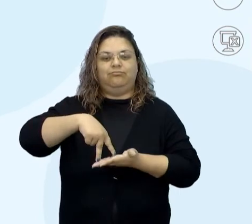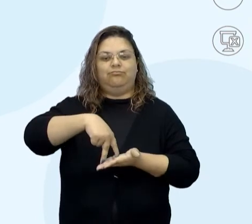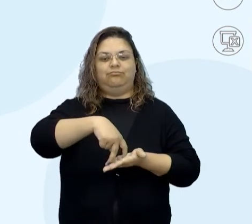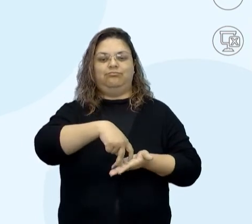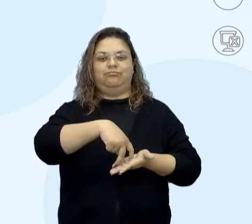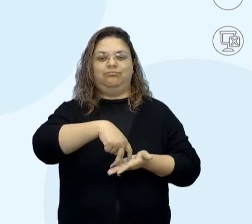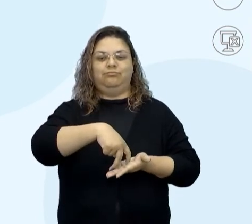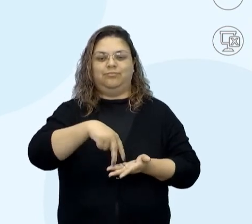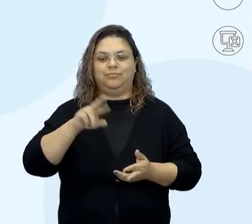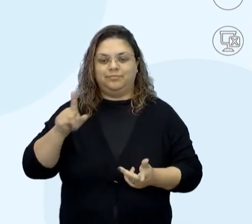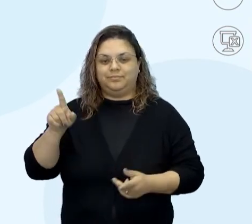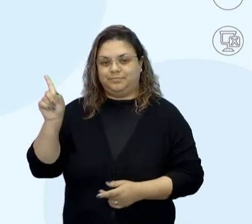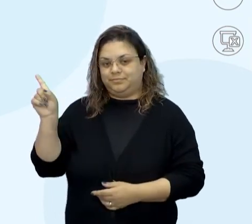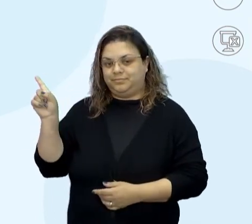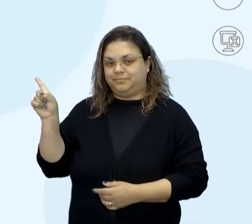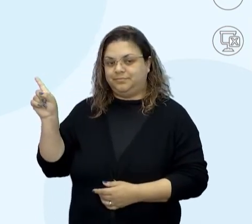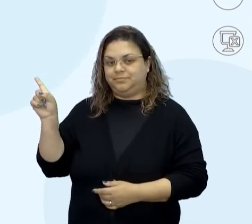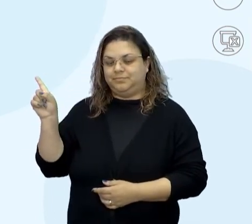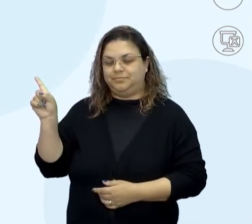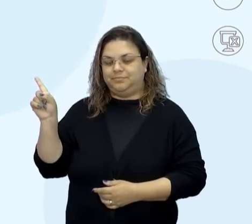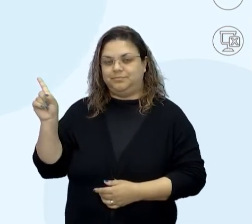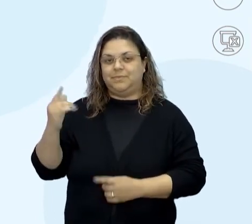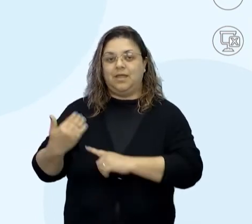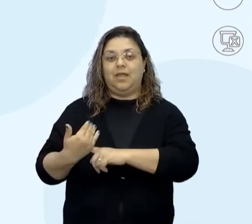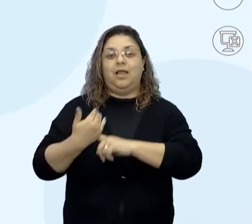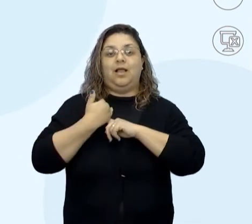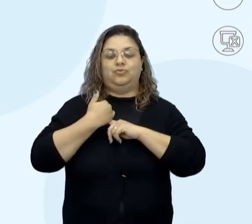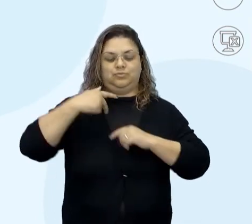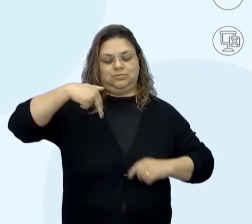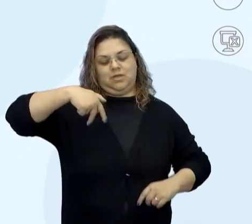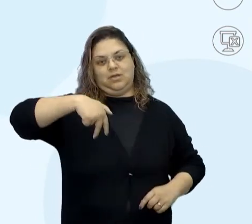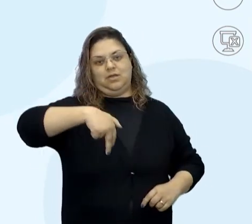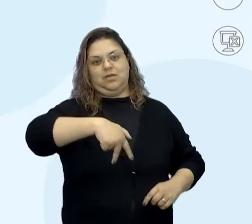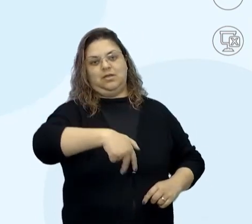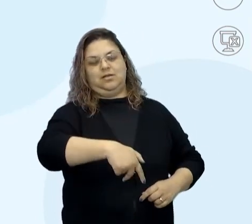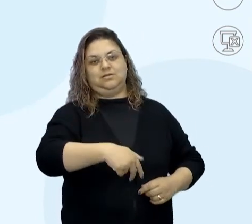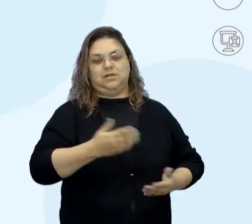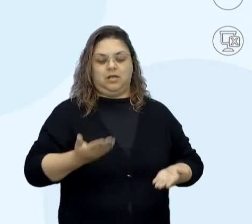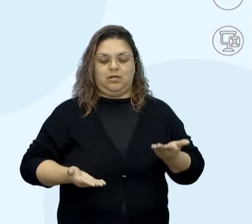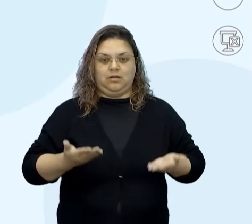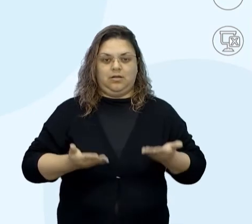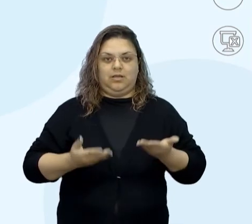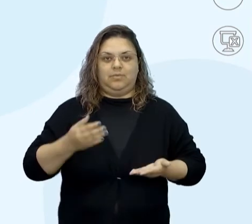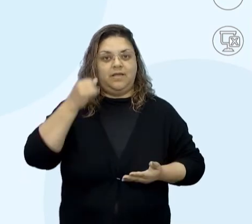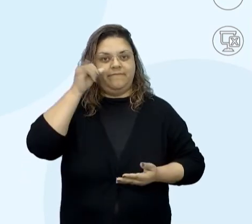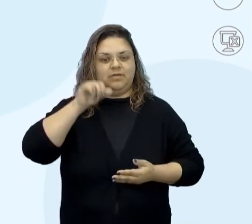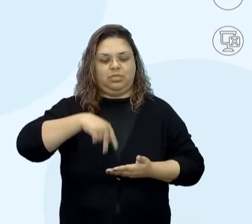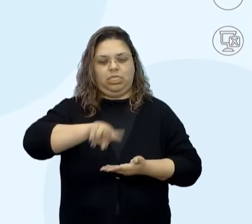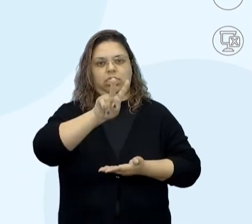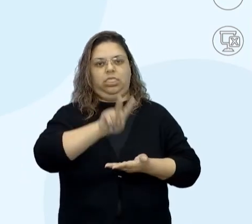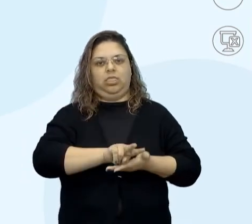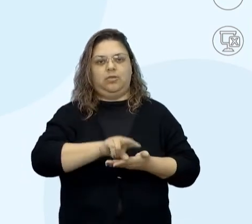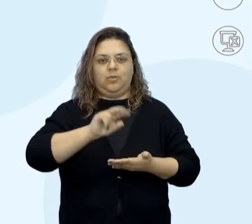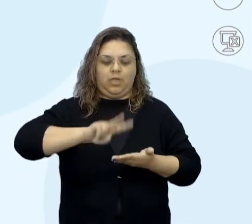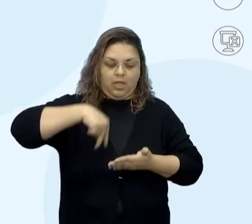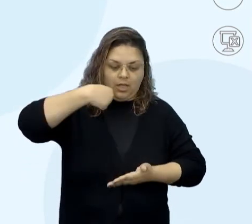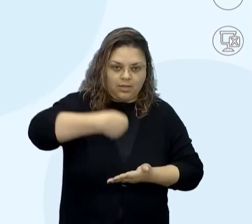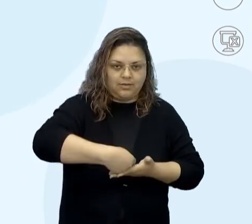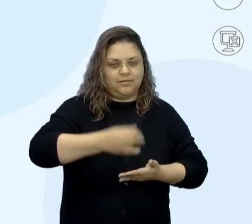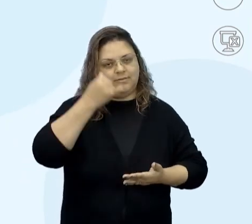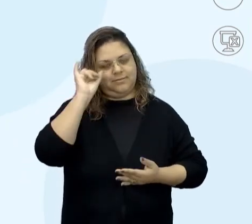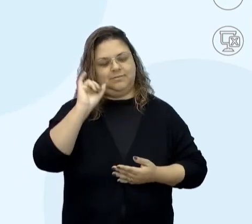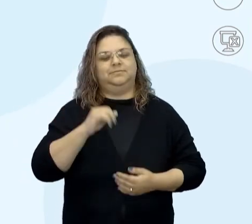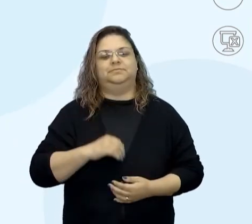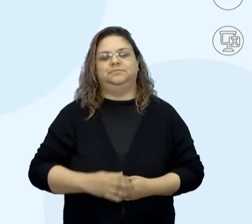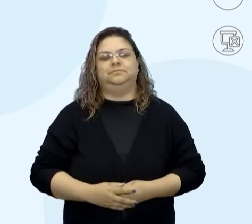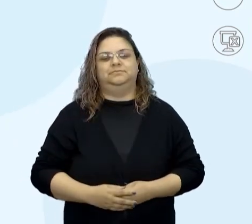que possibilite que a gente desça uma rampa sem escorregar. Sempre lembrando que pode acontecer duas coisas